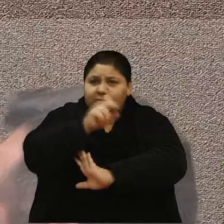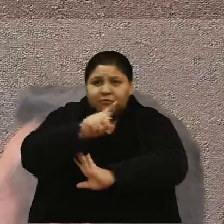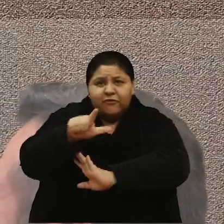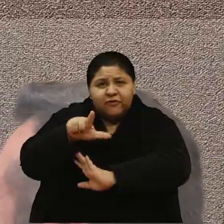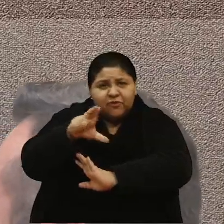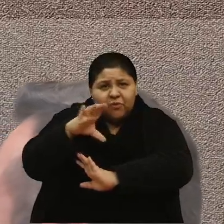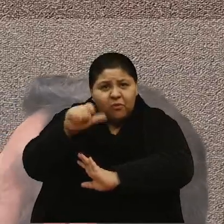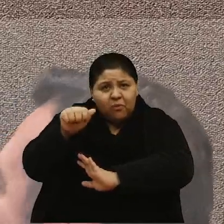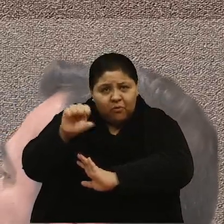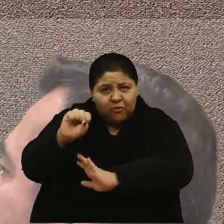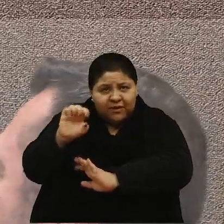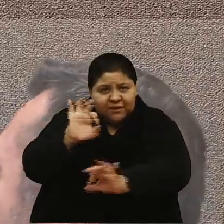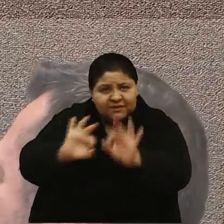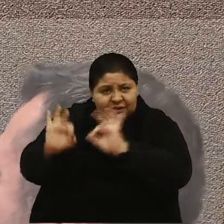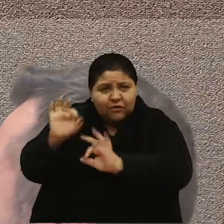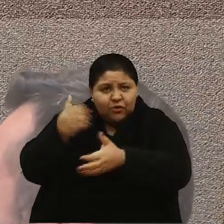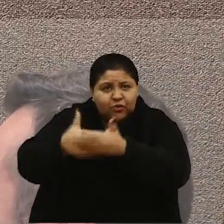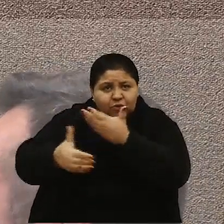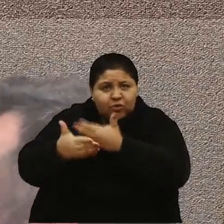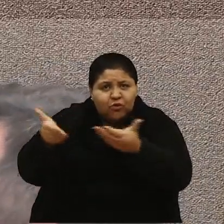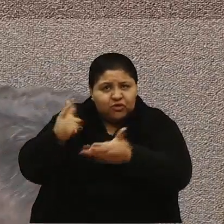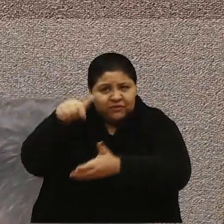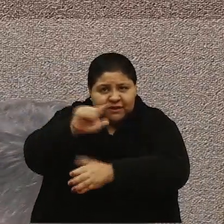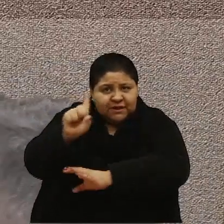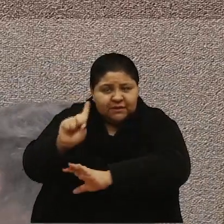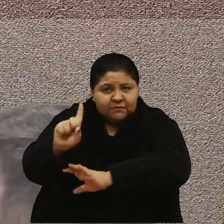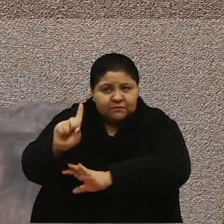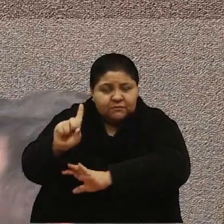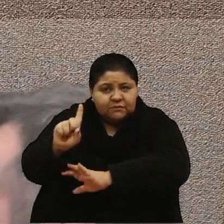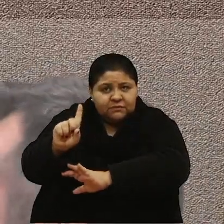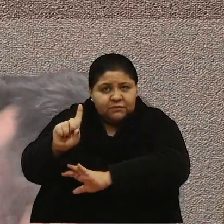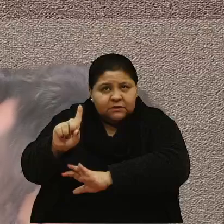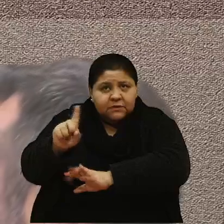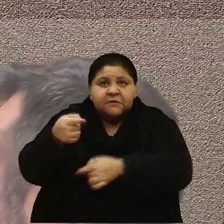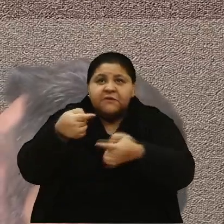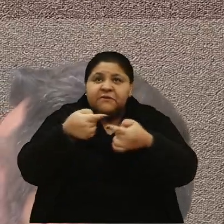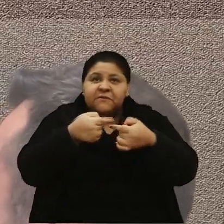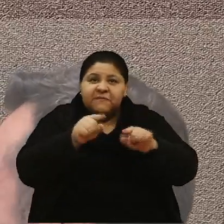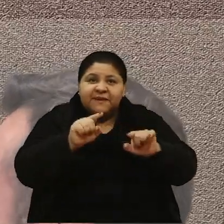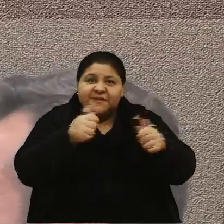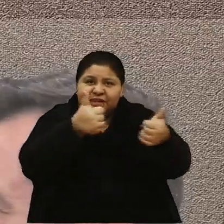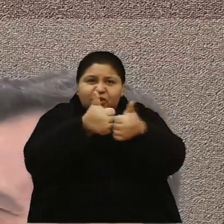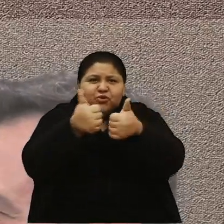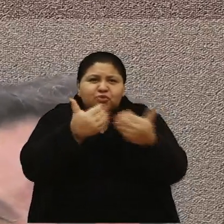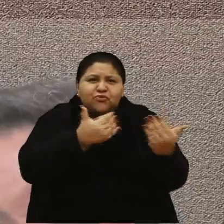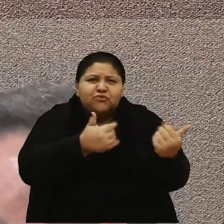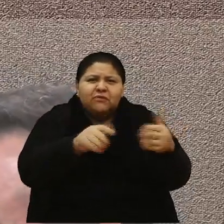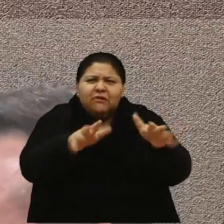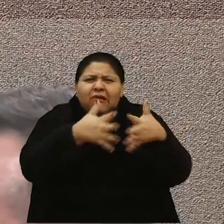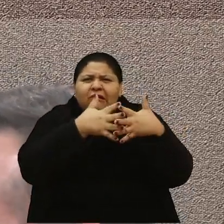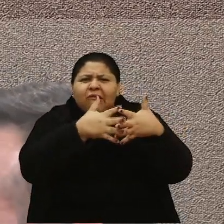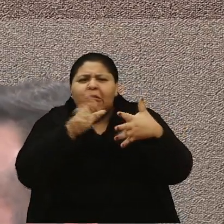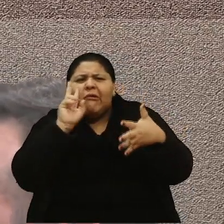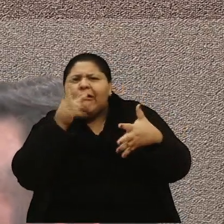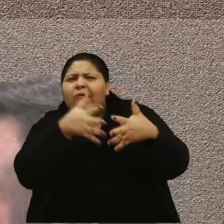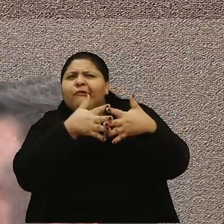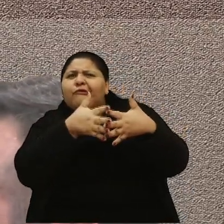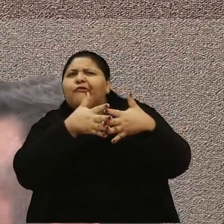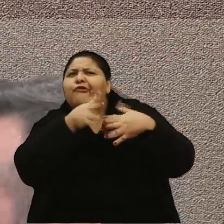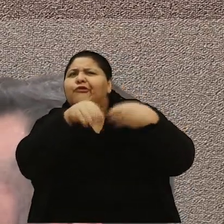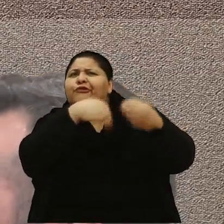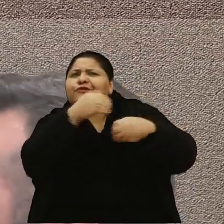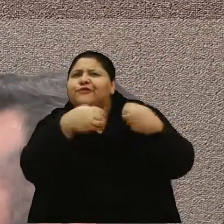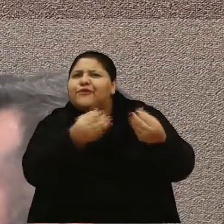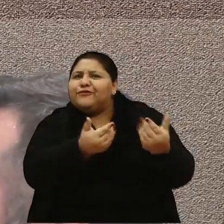Lucas, né, que coordenou tudo. Um abraço. Ele não está aqui, né? Mas está no meio da gurizada, tu te confunde? Mas olha só, se